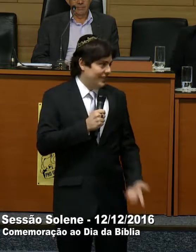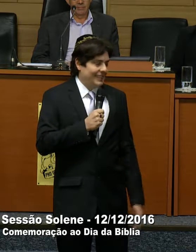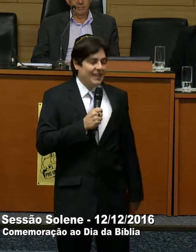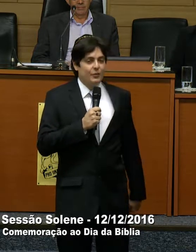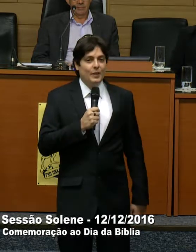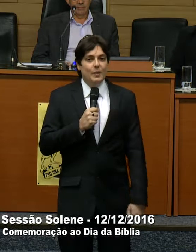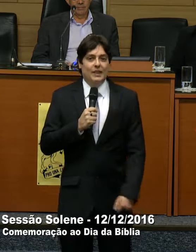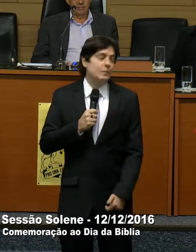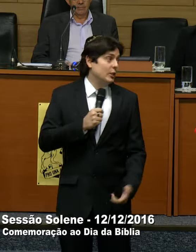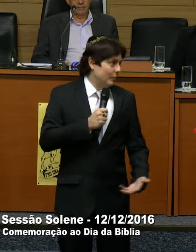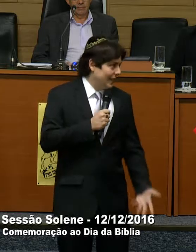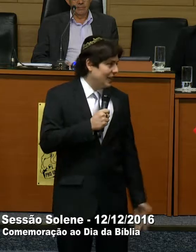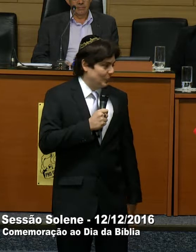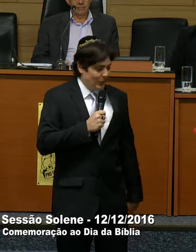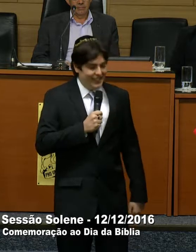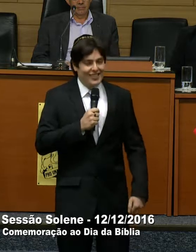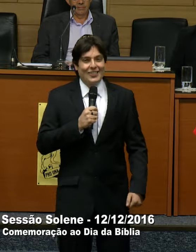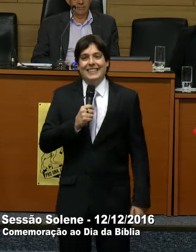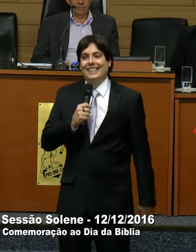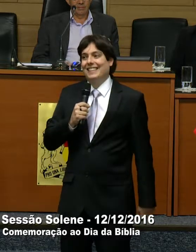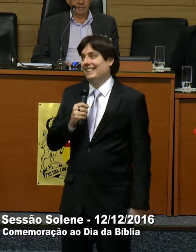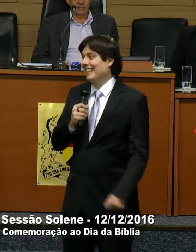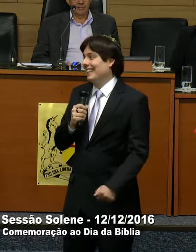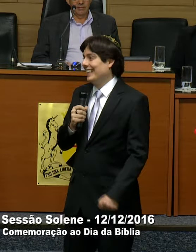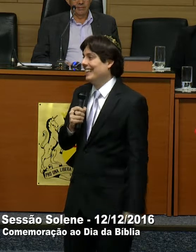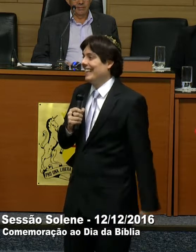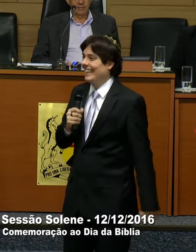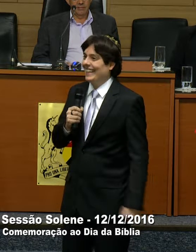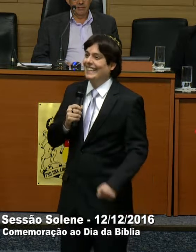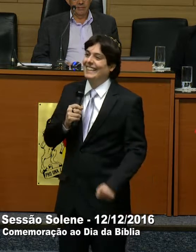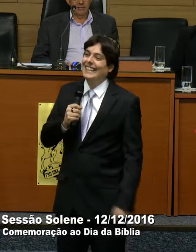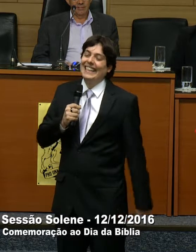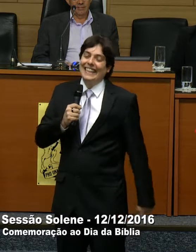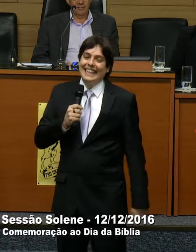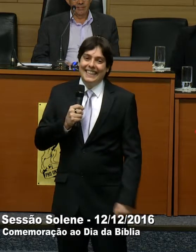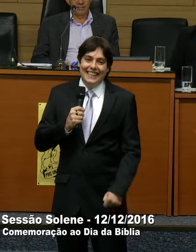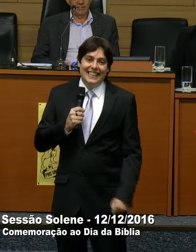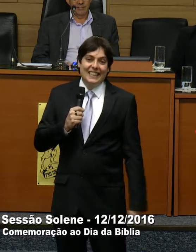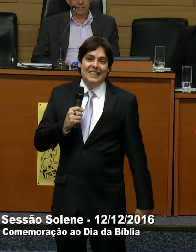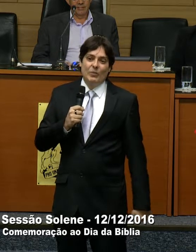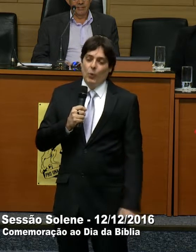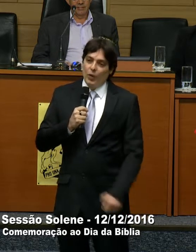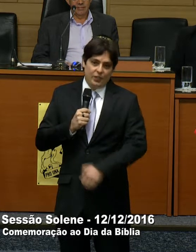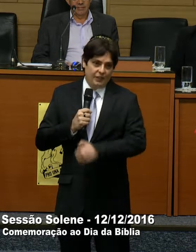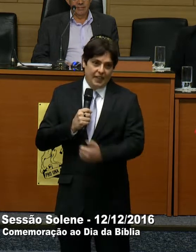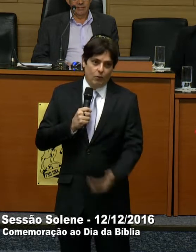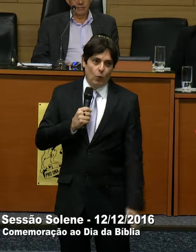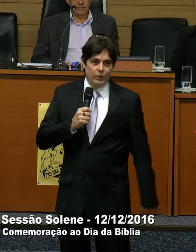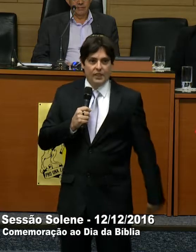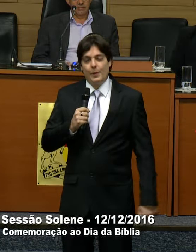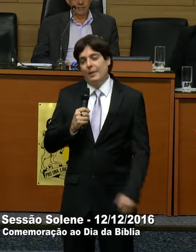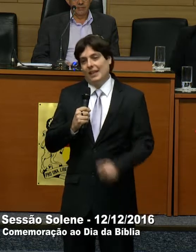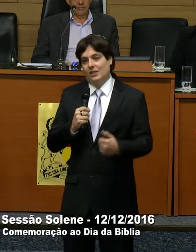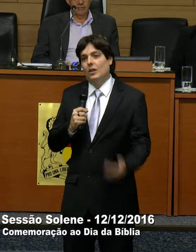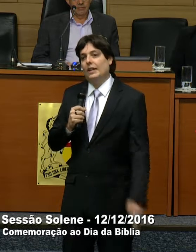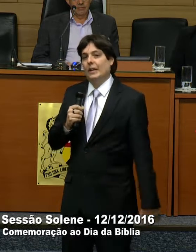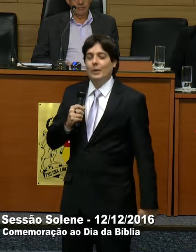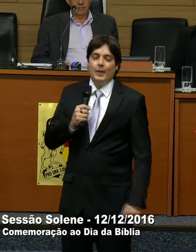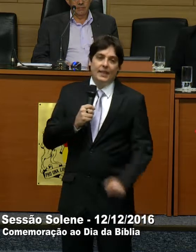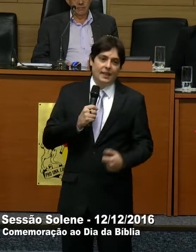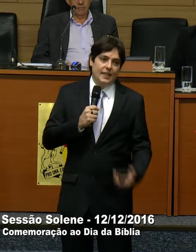foi diretor do Colégio Bennett e quase foi preso e morto, quase foi torturado, porque ele se recusou a